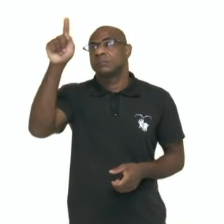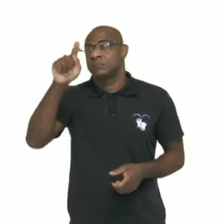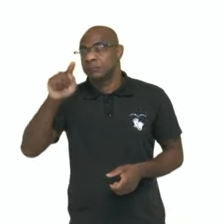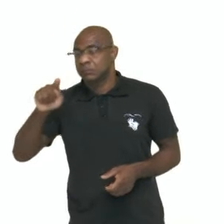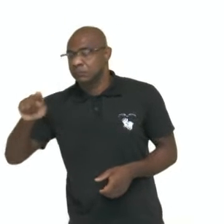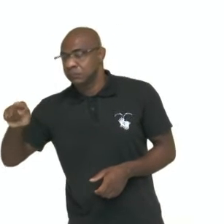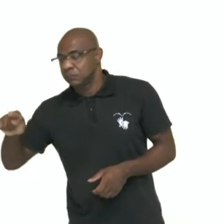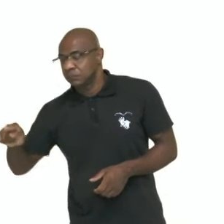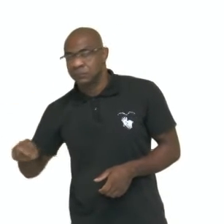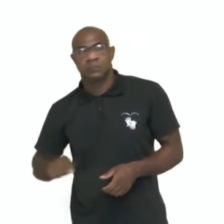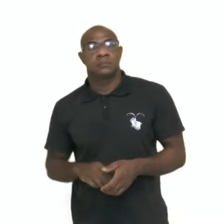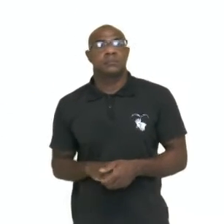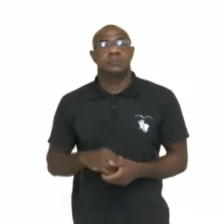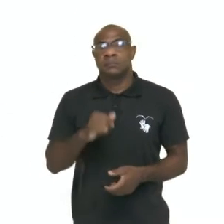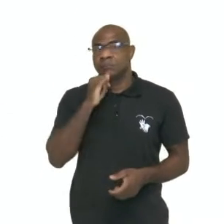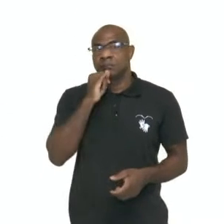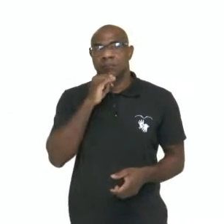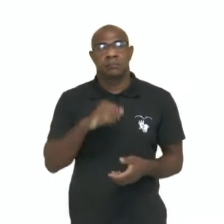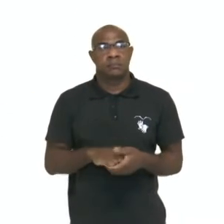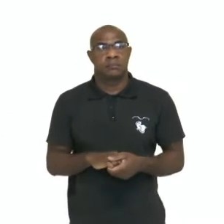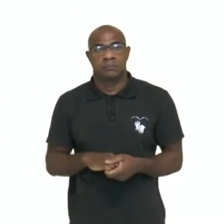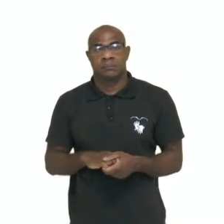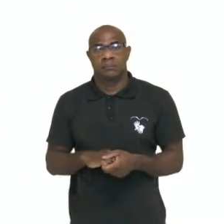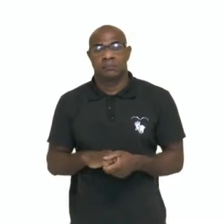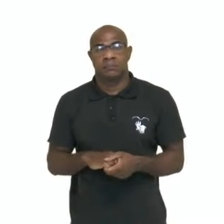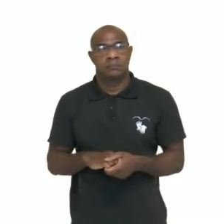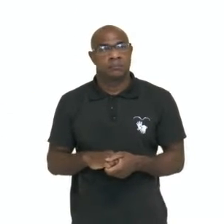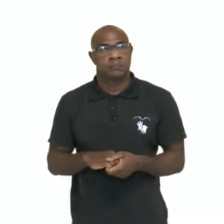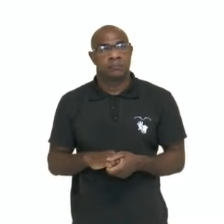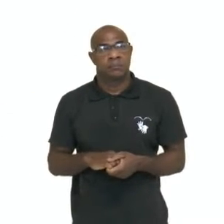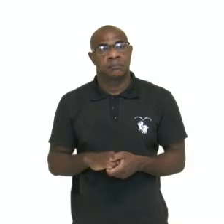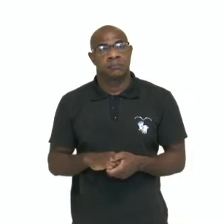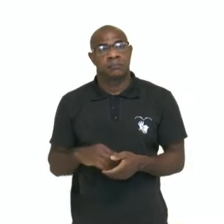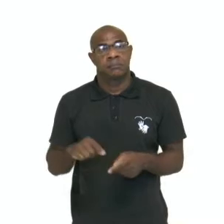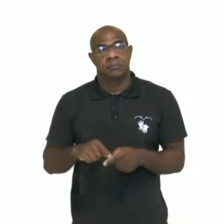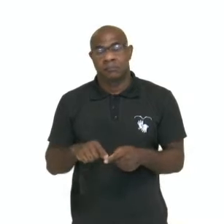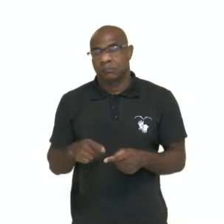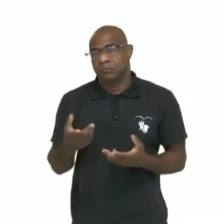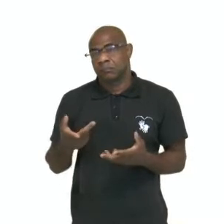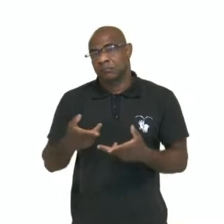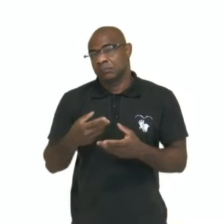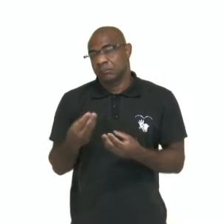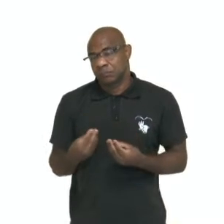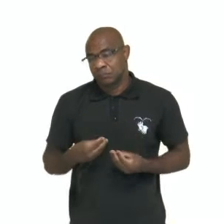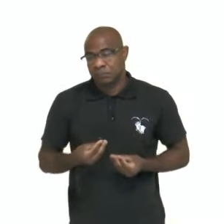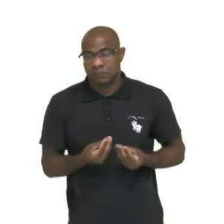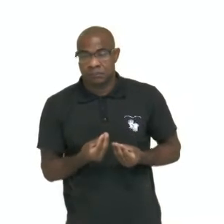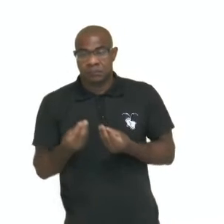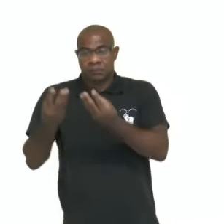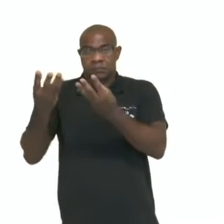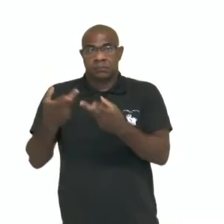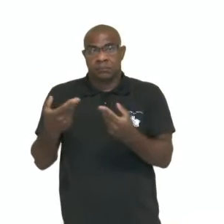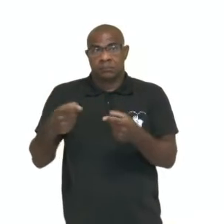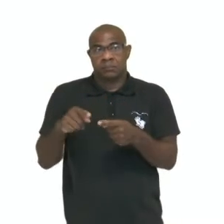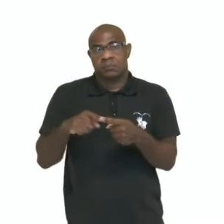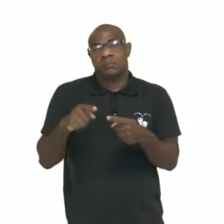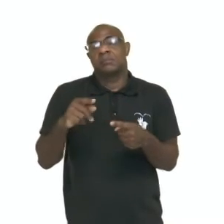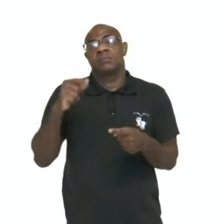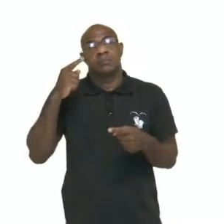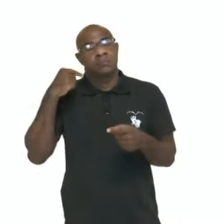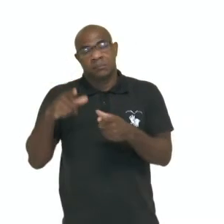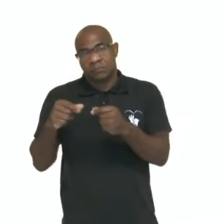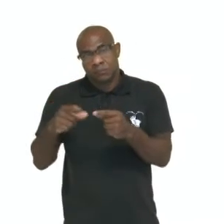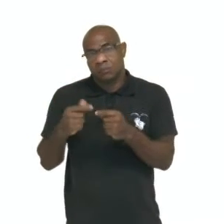por exemplo, se você quer mandar mercadorias, por exemplo, da Europa para o Japão ou